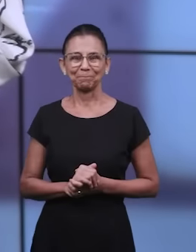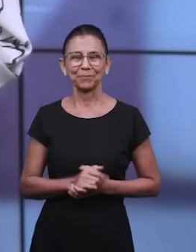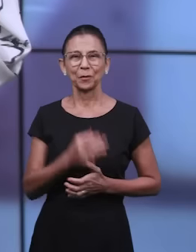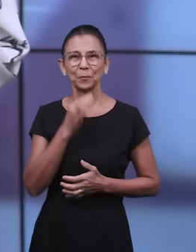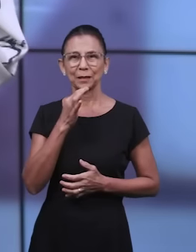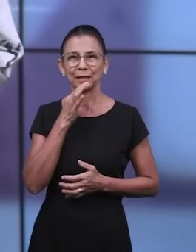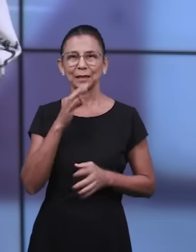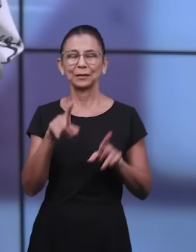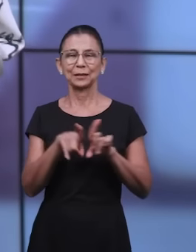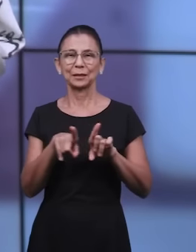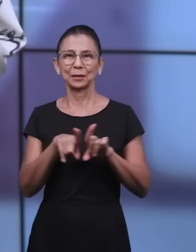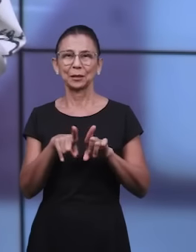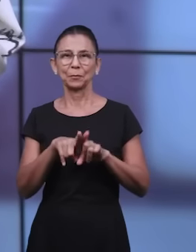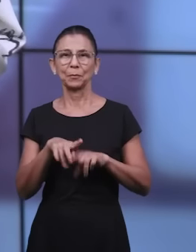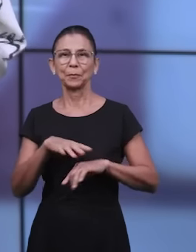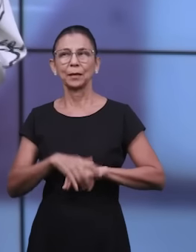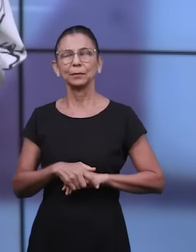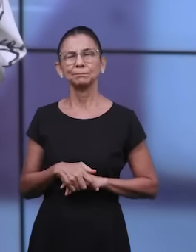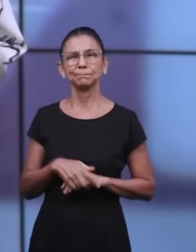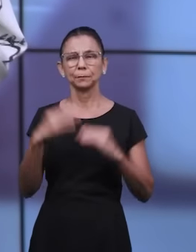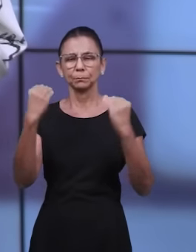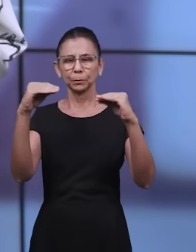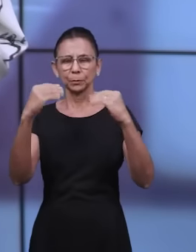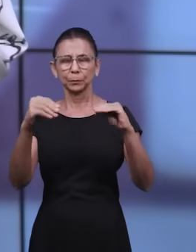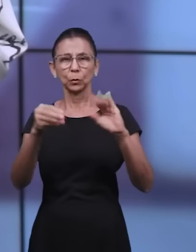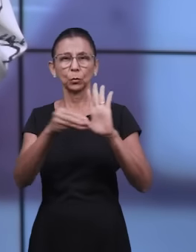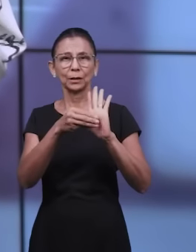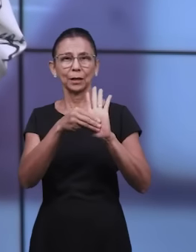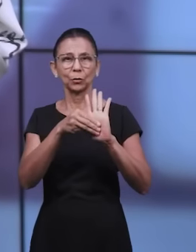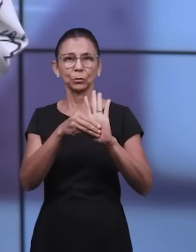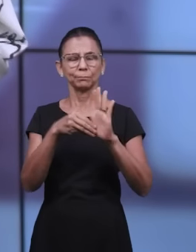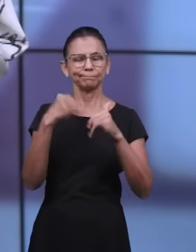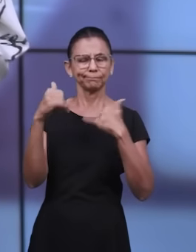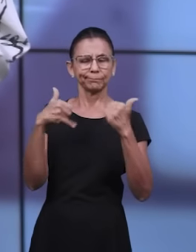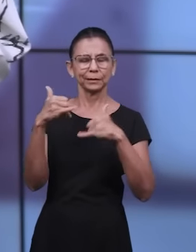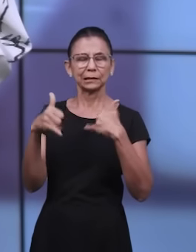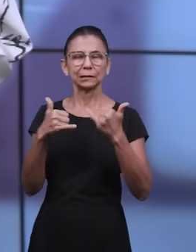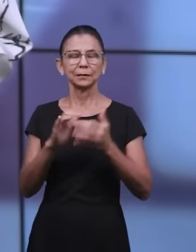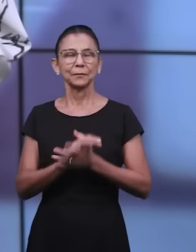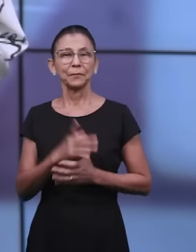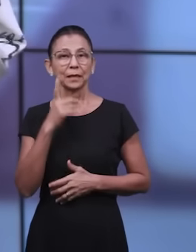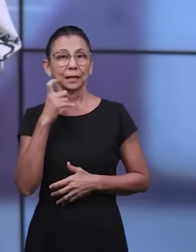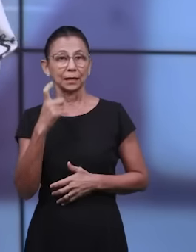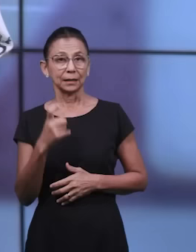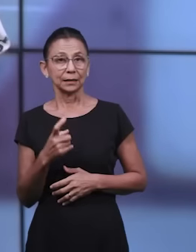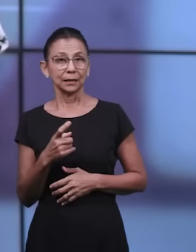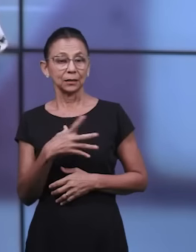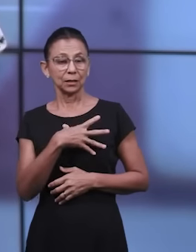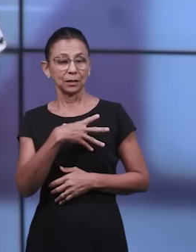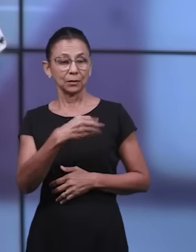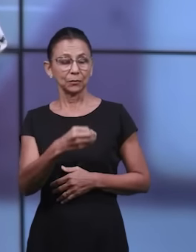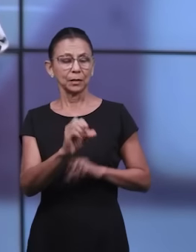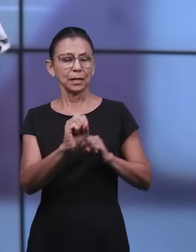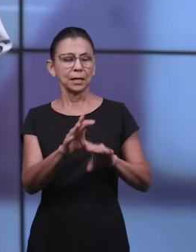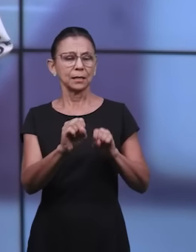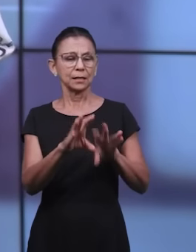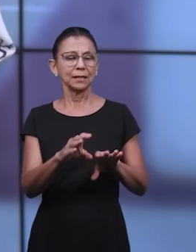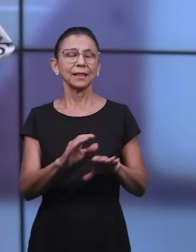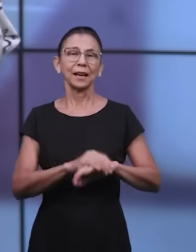Outra sugestão é trazer o conteúdo das telas para a brincadeira. É interessante ensinar a criança a brincar,